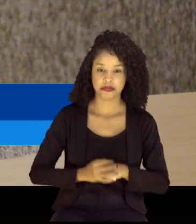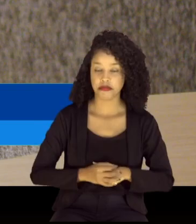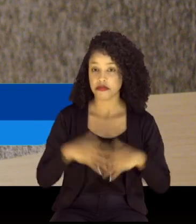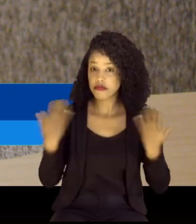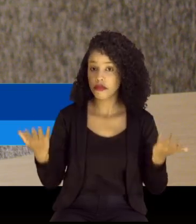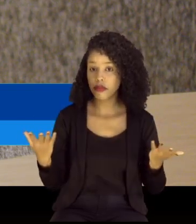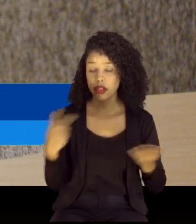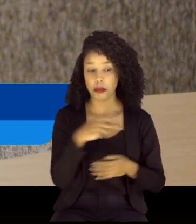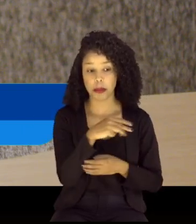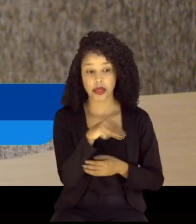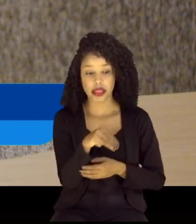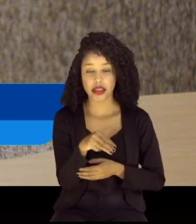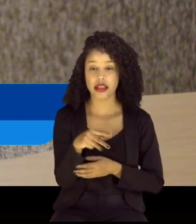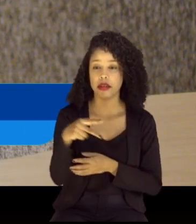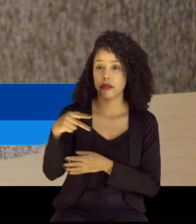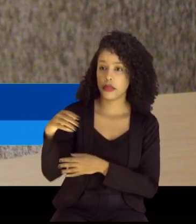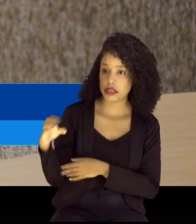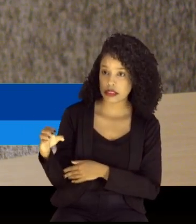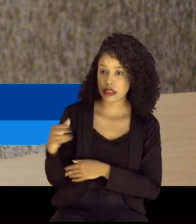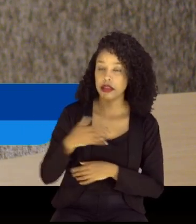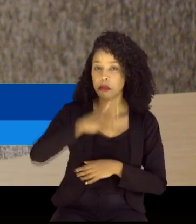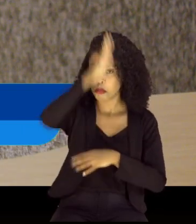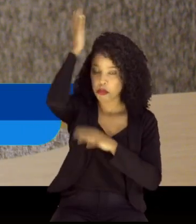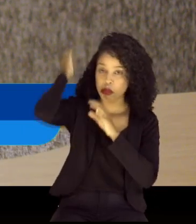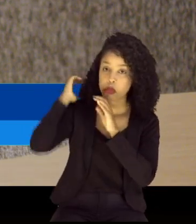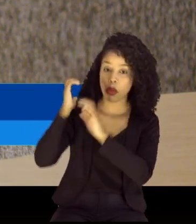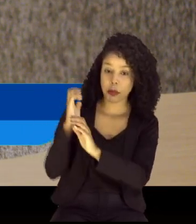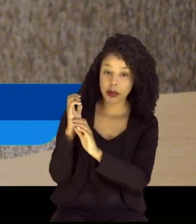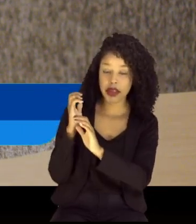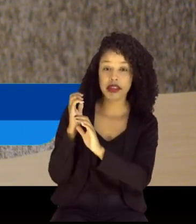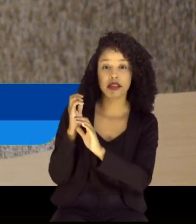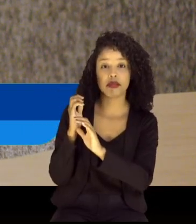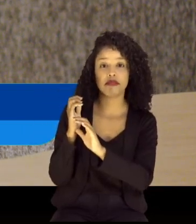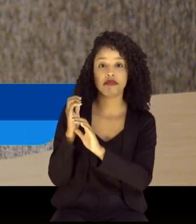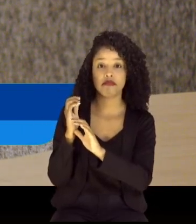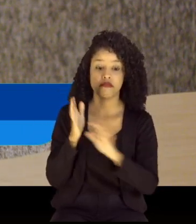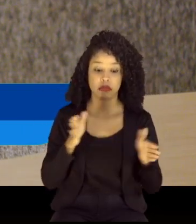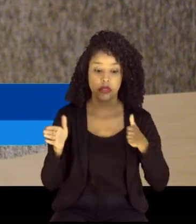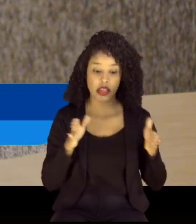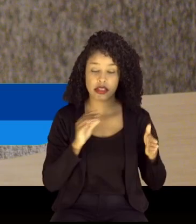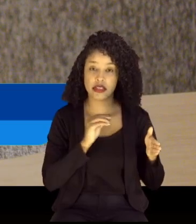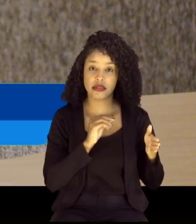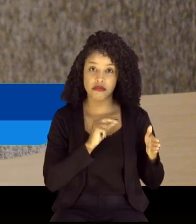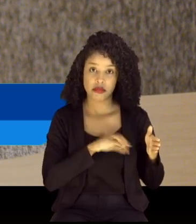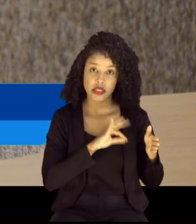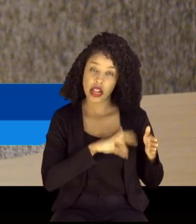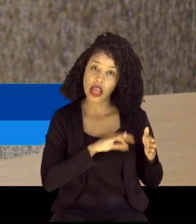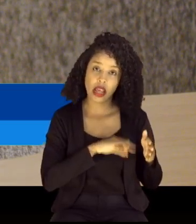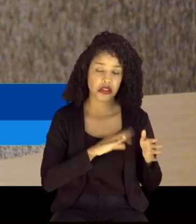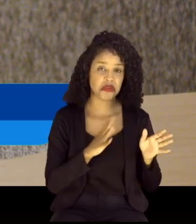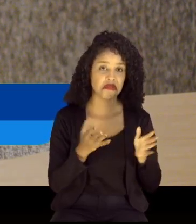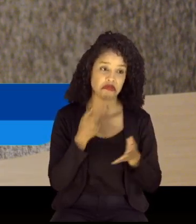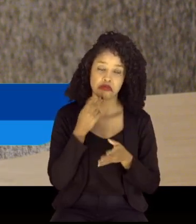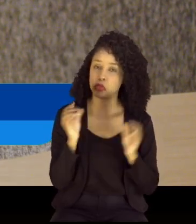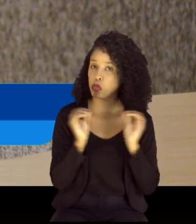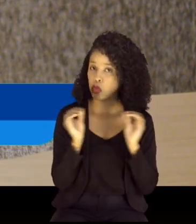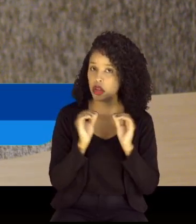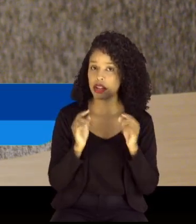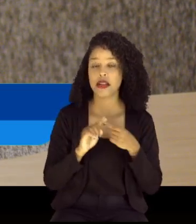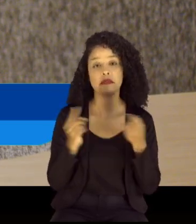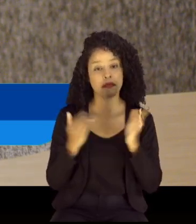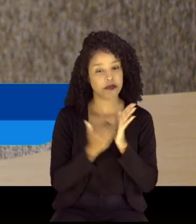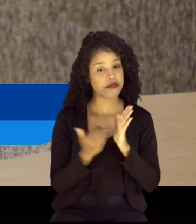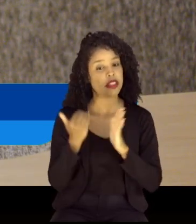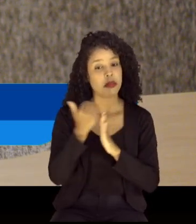civis, senhores bombeiros militares, faixas salariais, a governadora não falou, mas já deu um